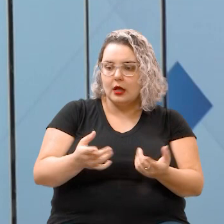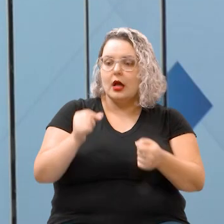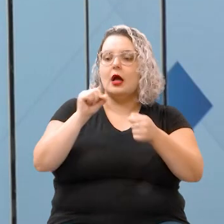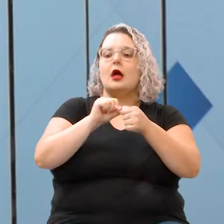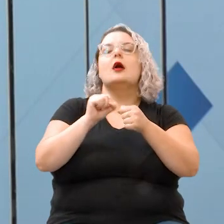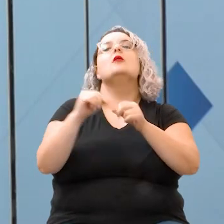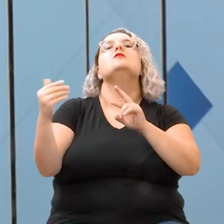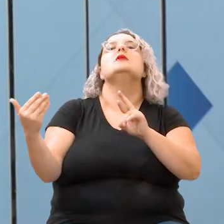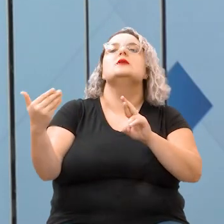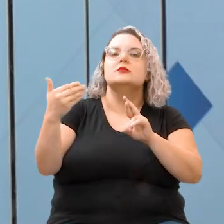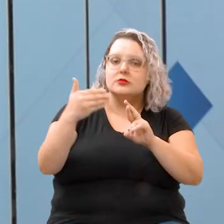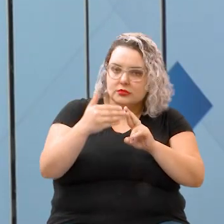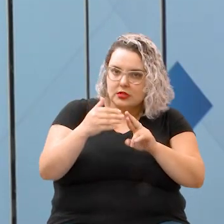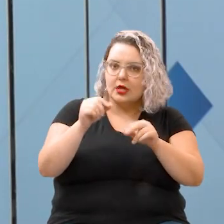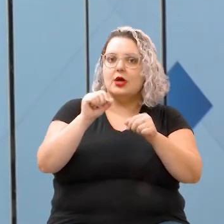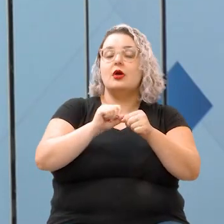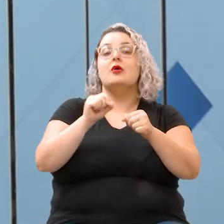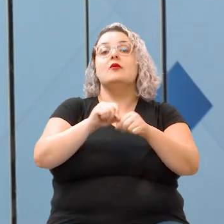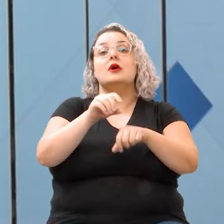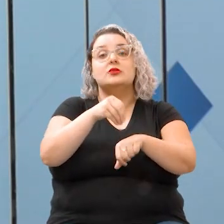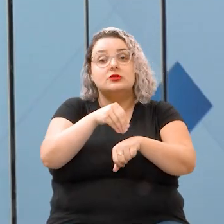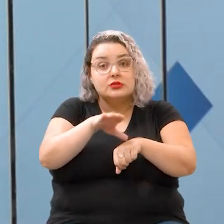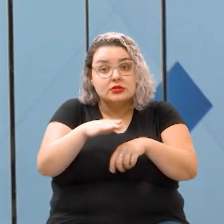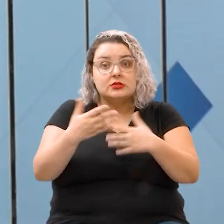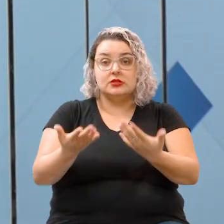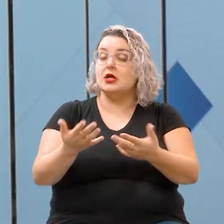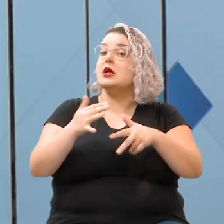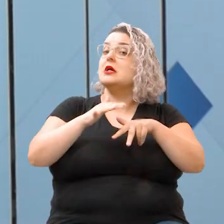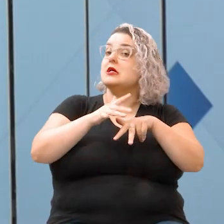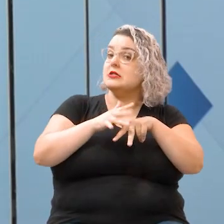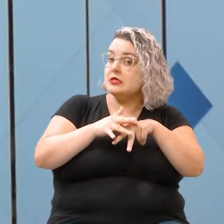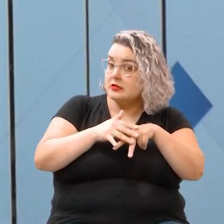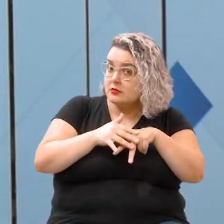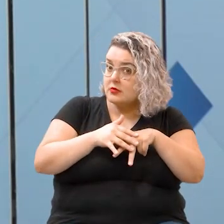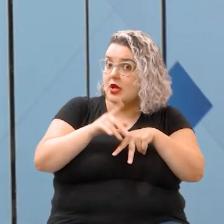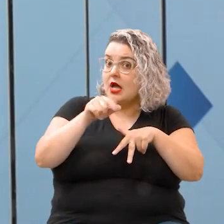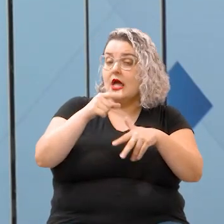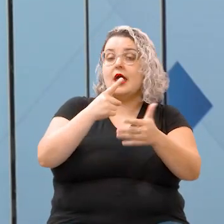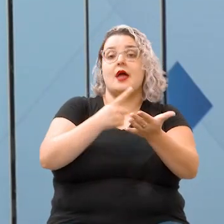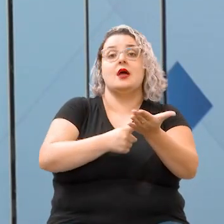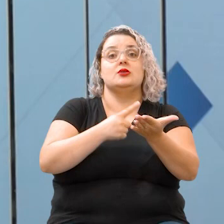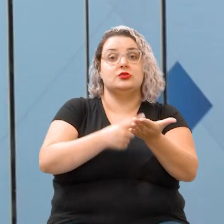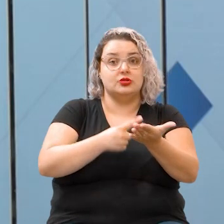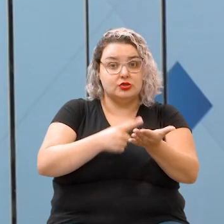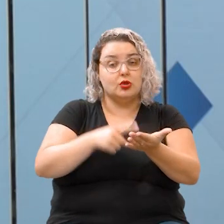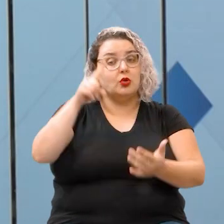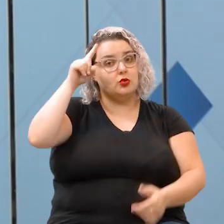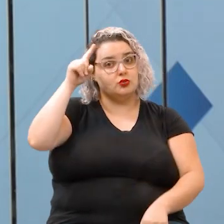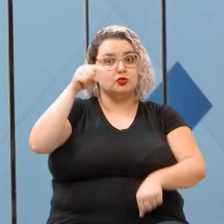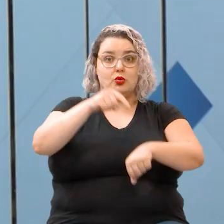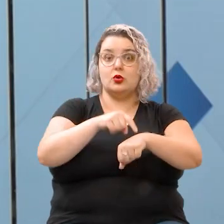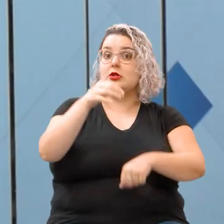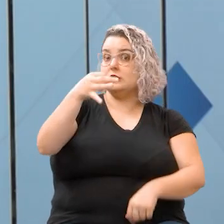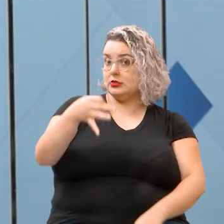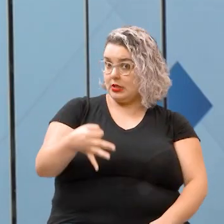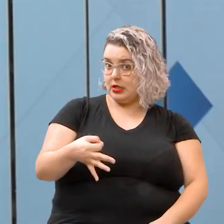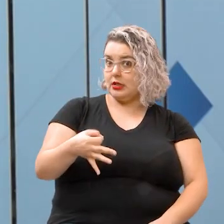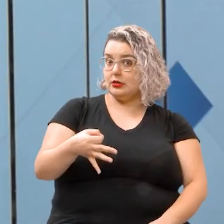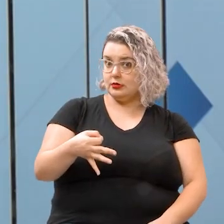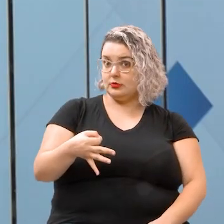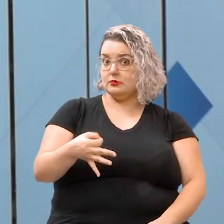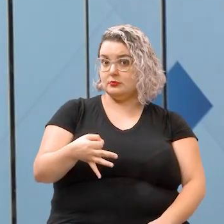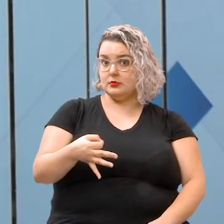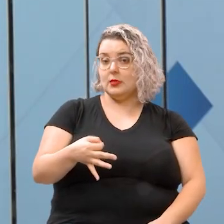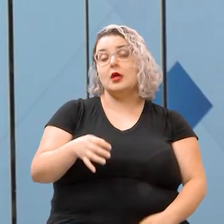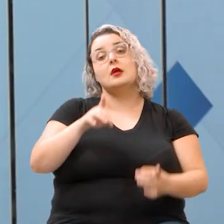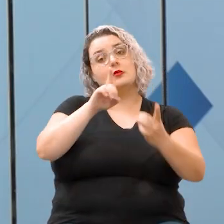faz a referência, faz o encaminhamento, esse paciente, ele é agendado com dia e horário marcados, e